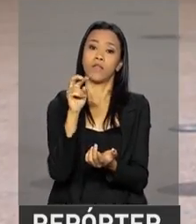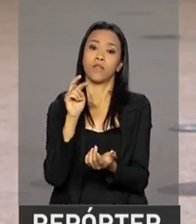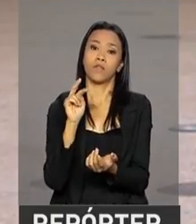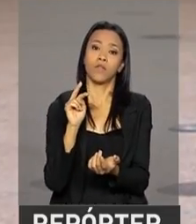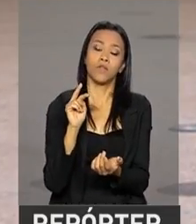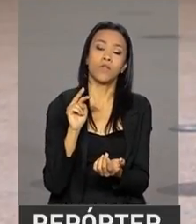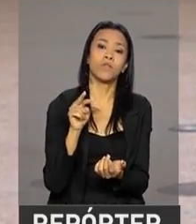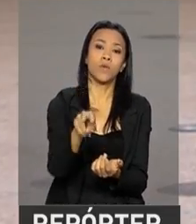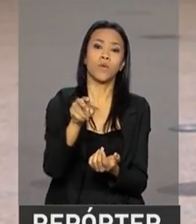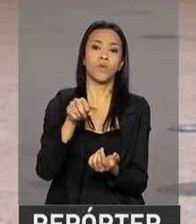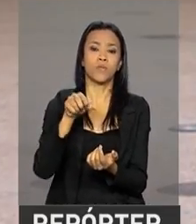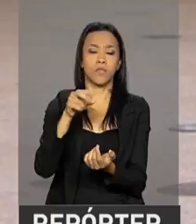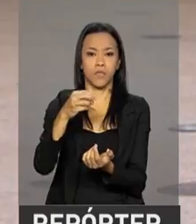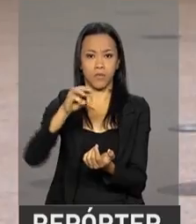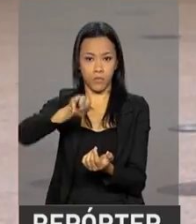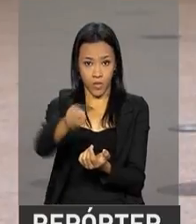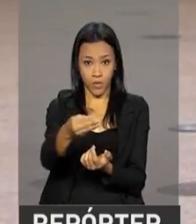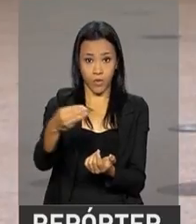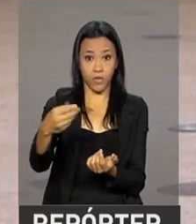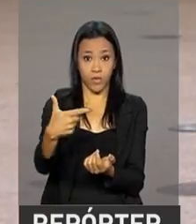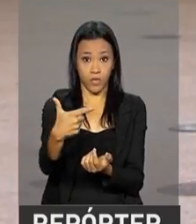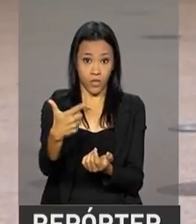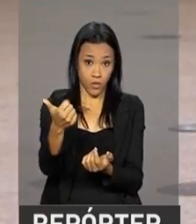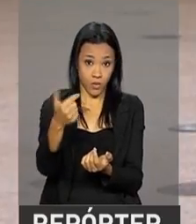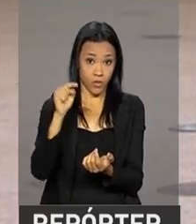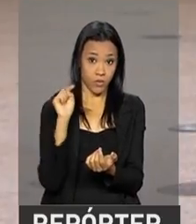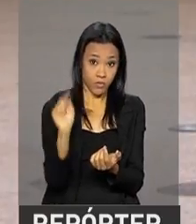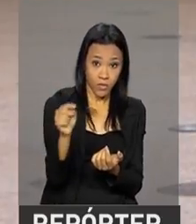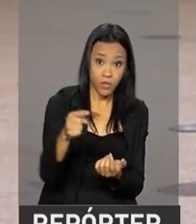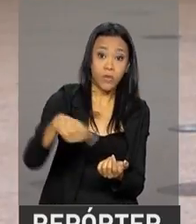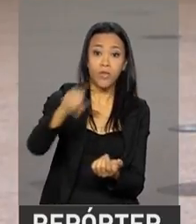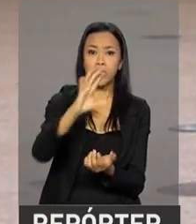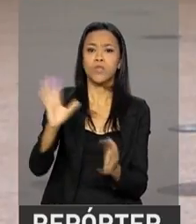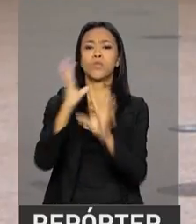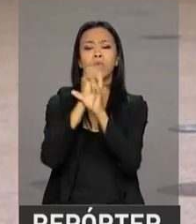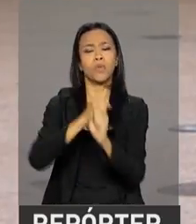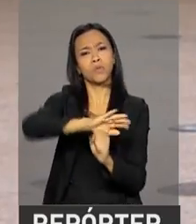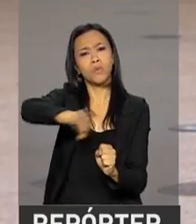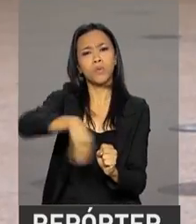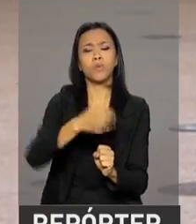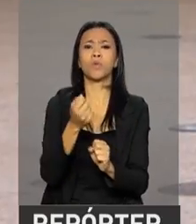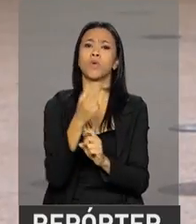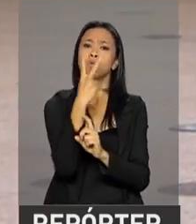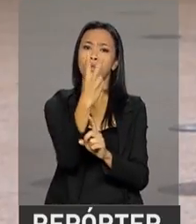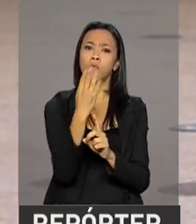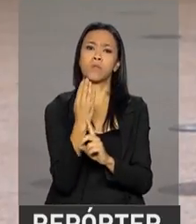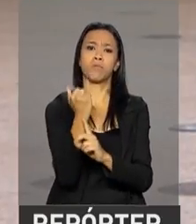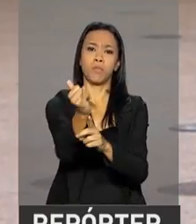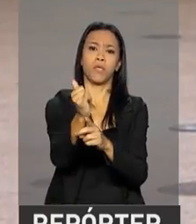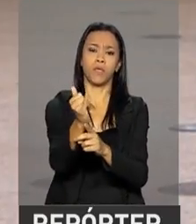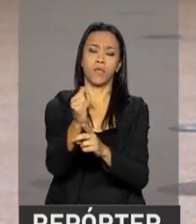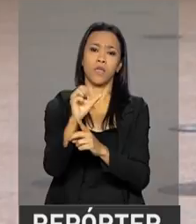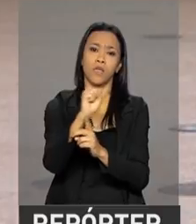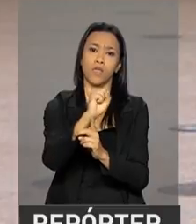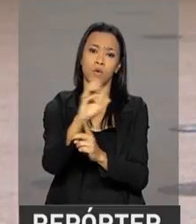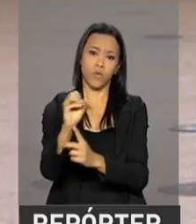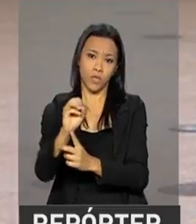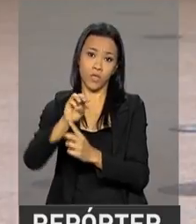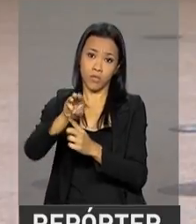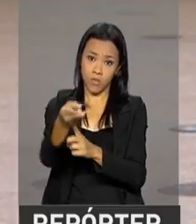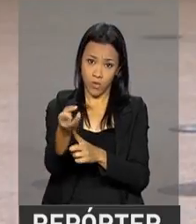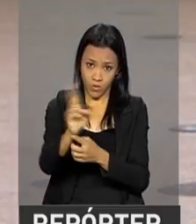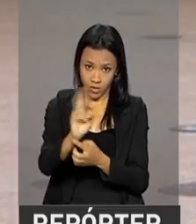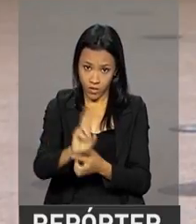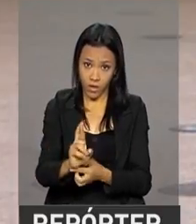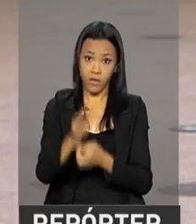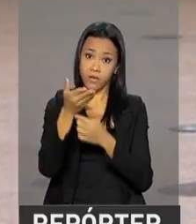e 12 mil contribuintes brasileiros, num valor total que soma cerca de 2 bilhões e 800 milhões